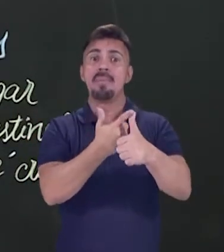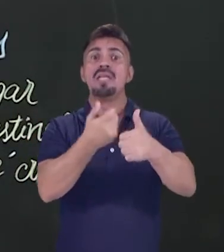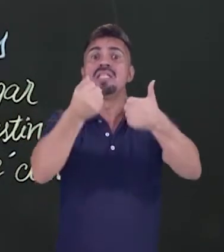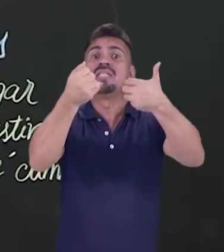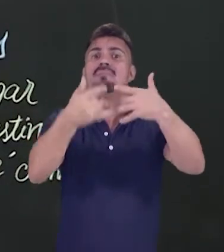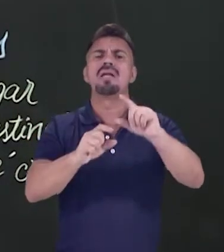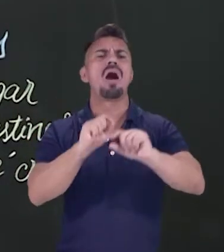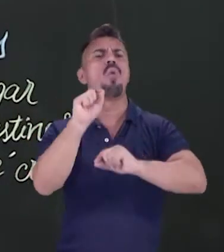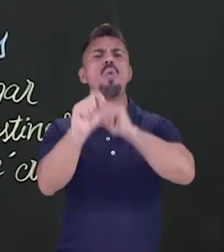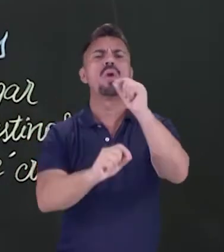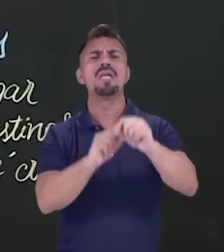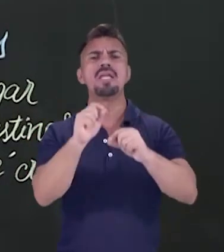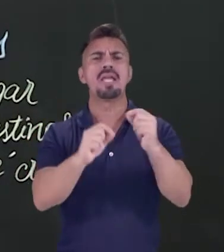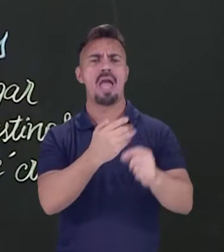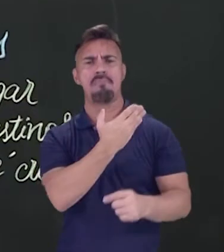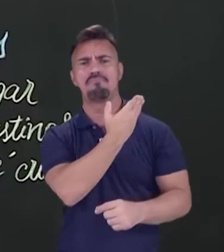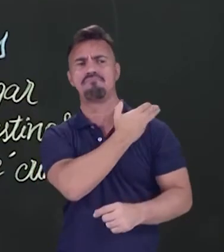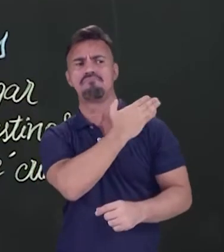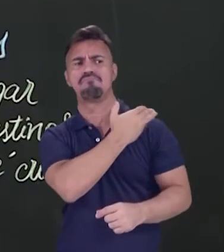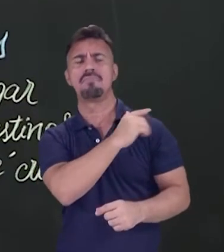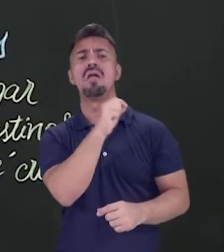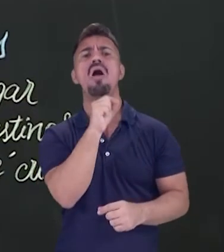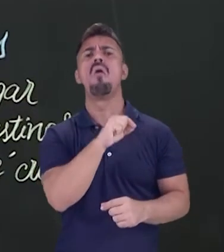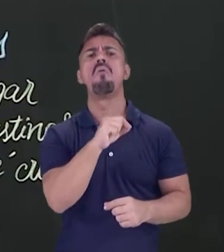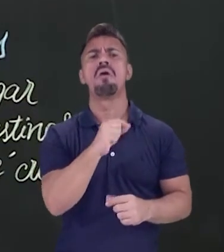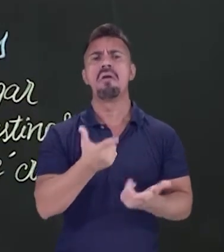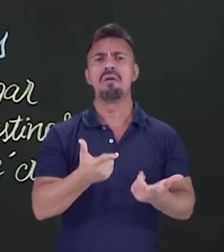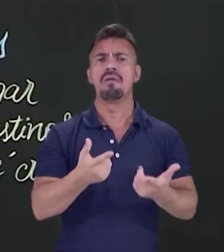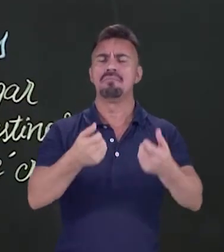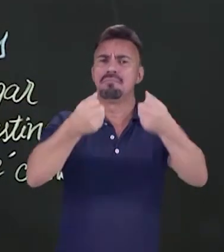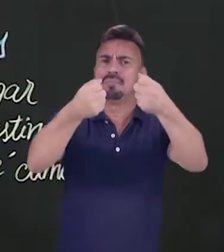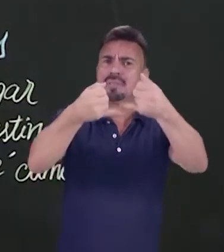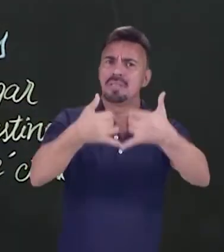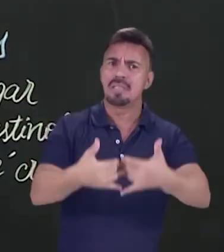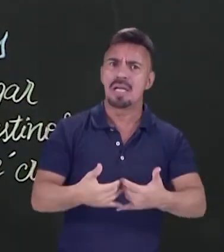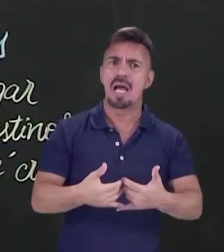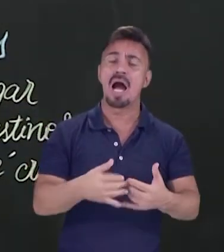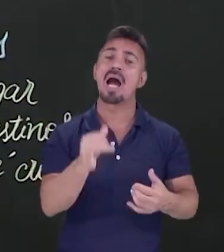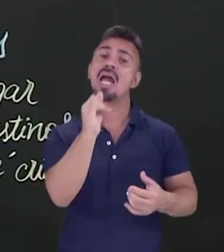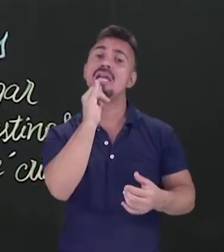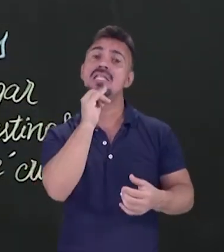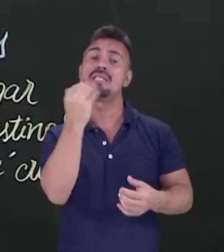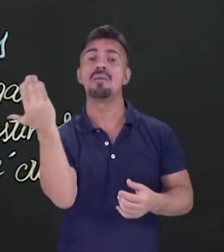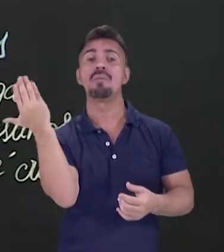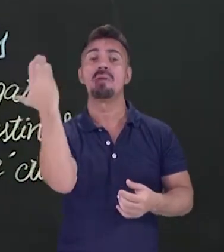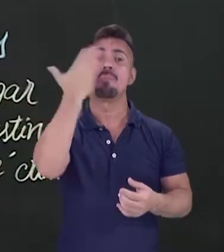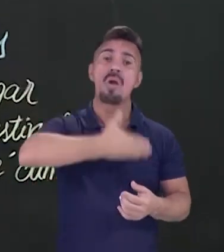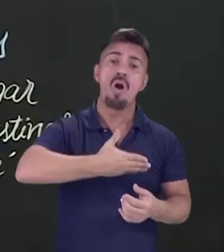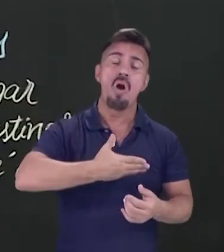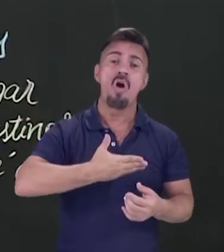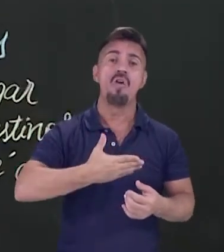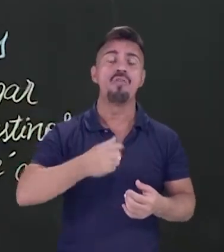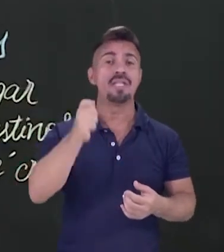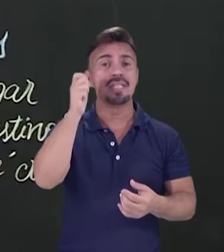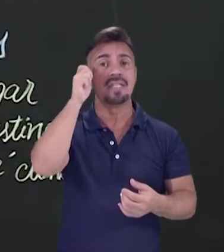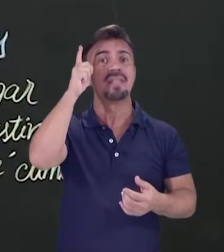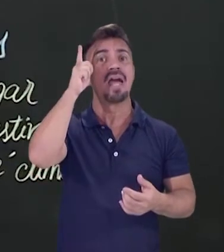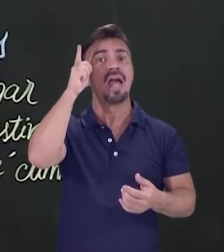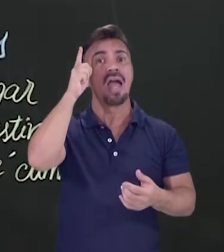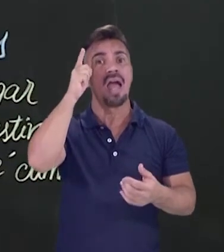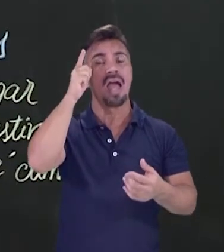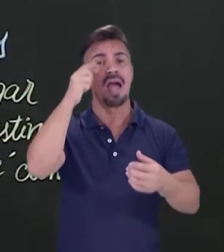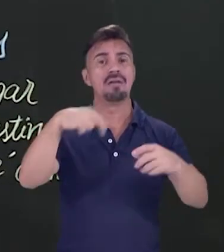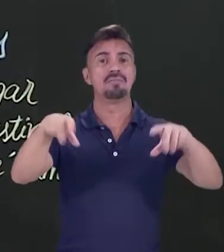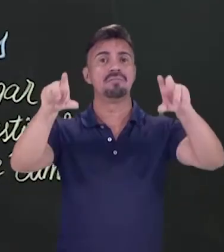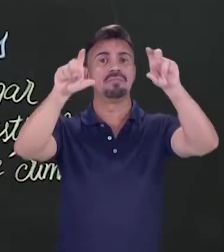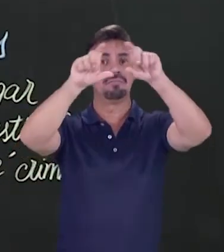explicar por que eu estou chamando preconceito de crime, dar exemplos de situações que comprovem essa defesa, essa ideia que eu já coloco no